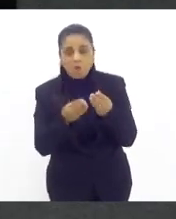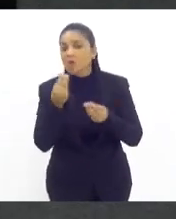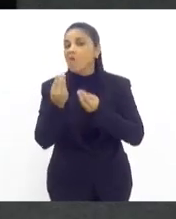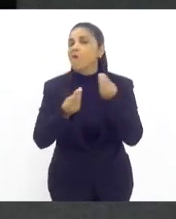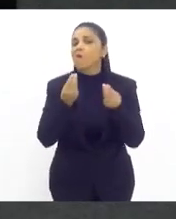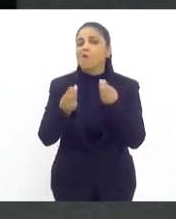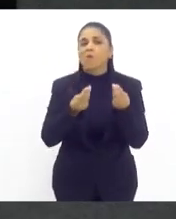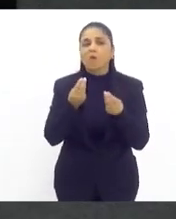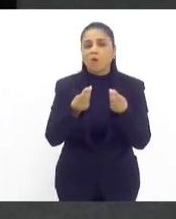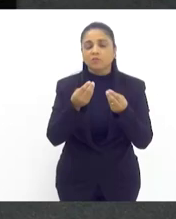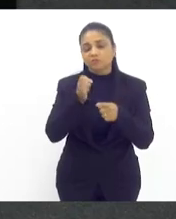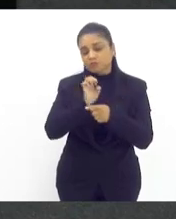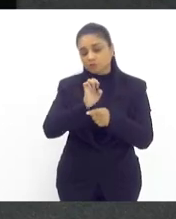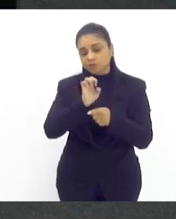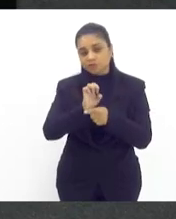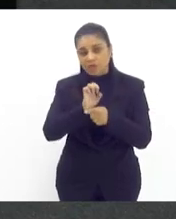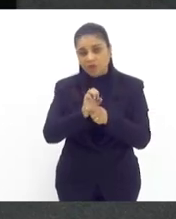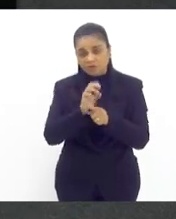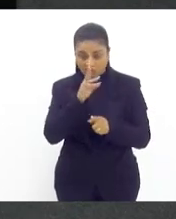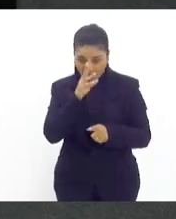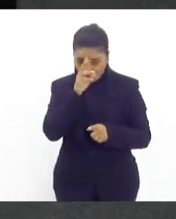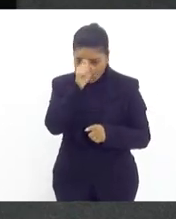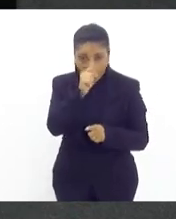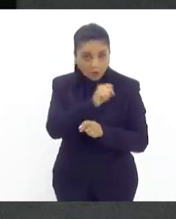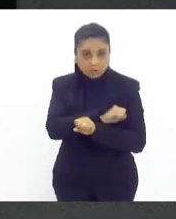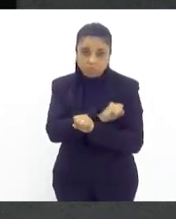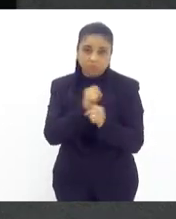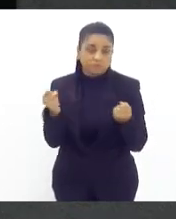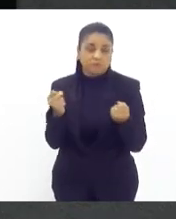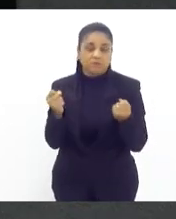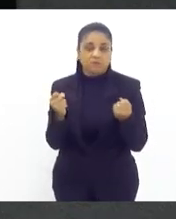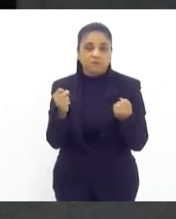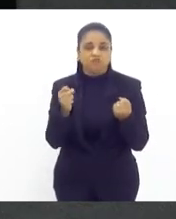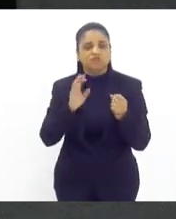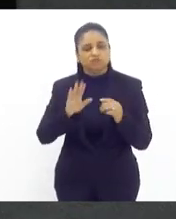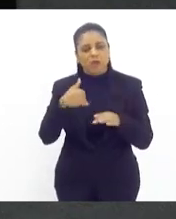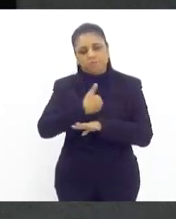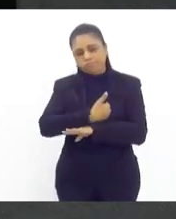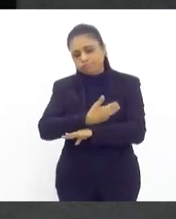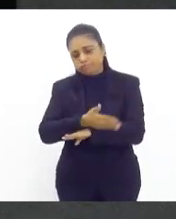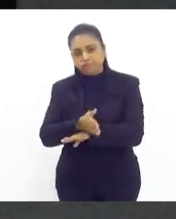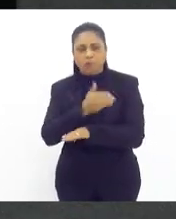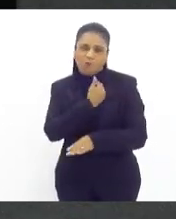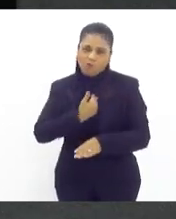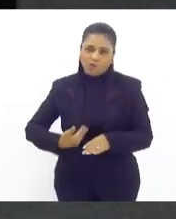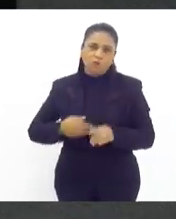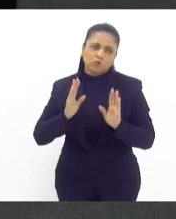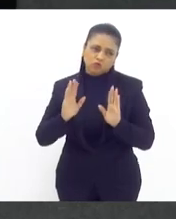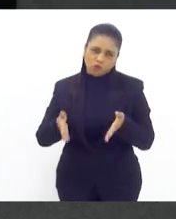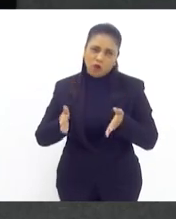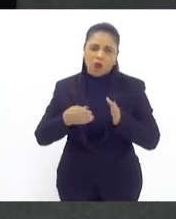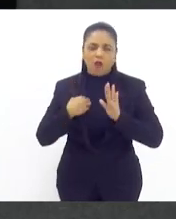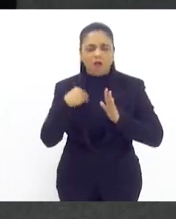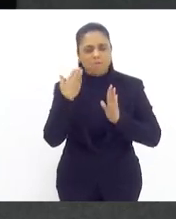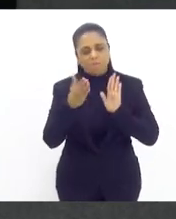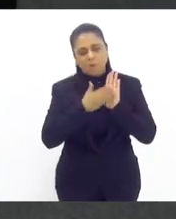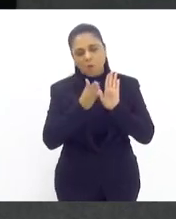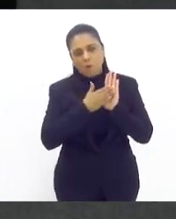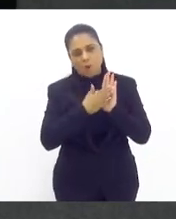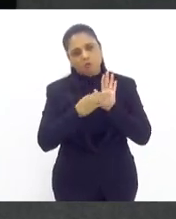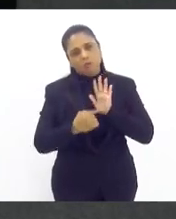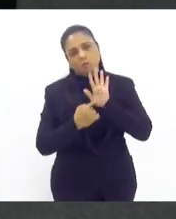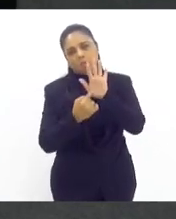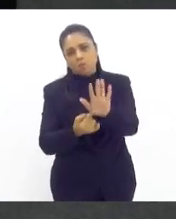um estado mais forte então assim já passou da hora do governador apresentar a sua proposta de